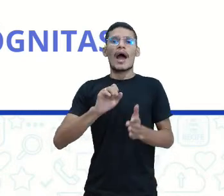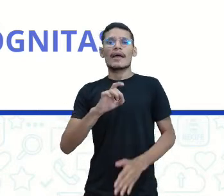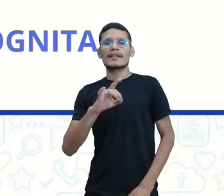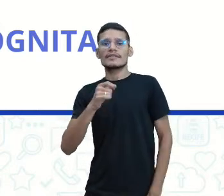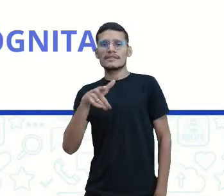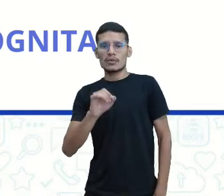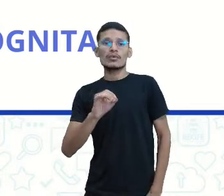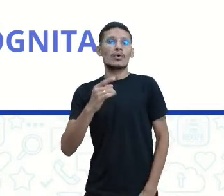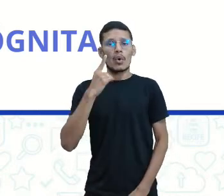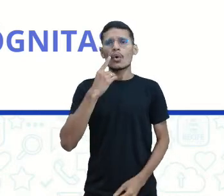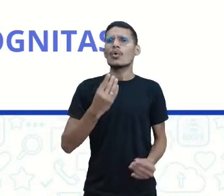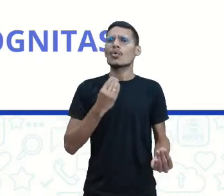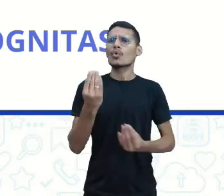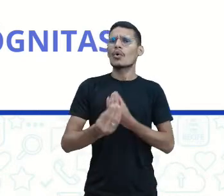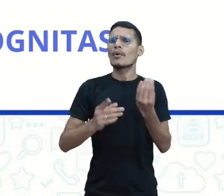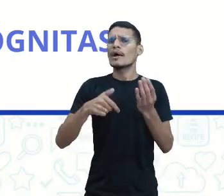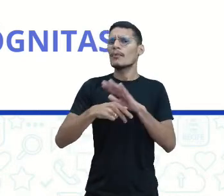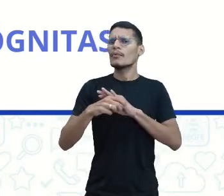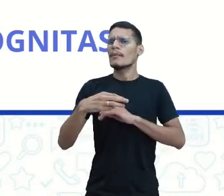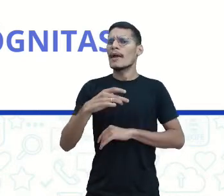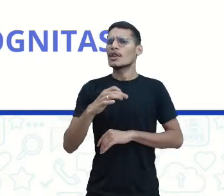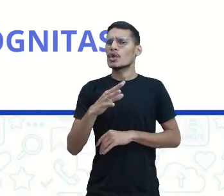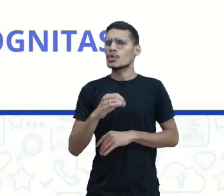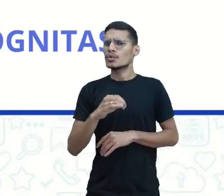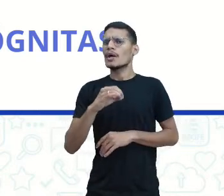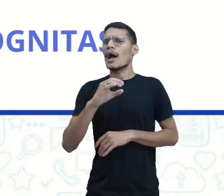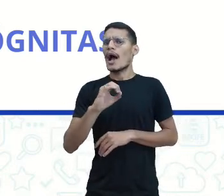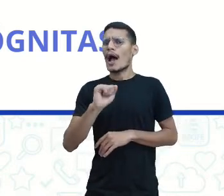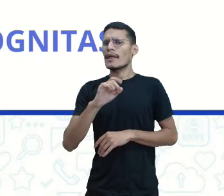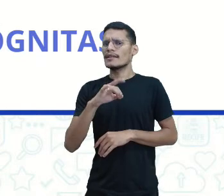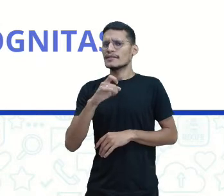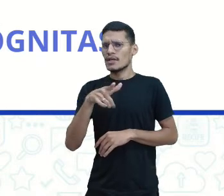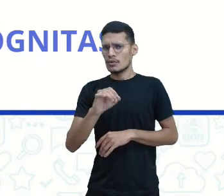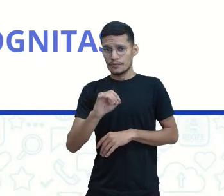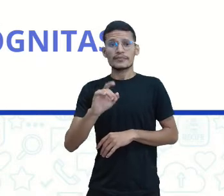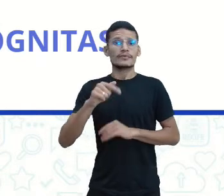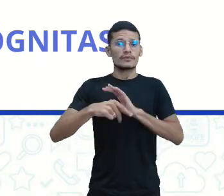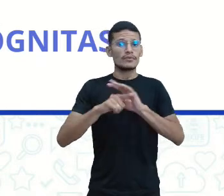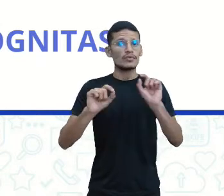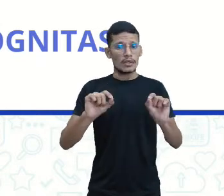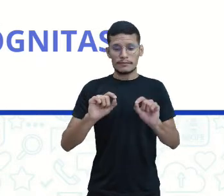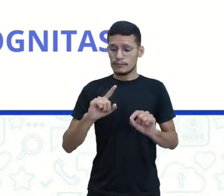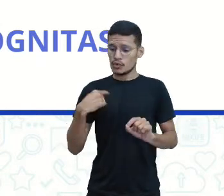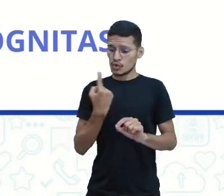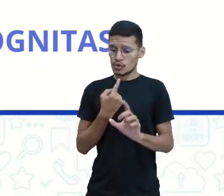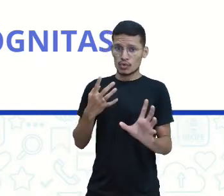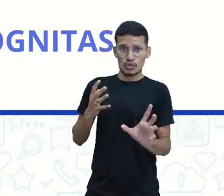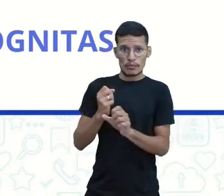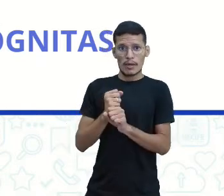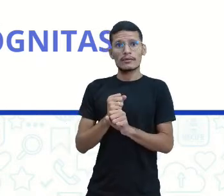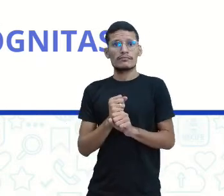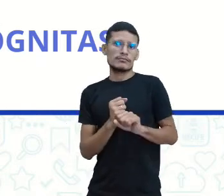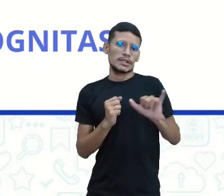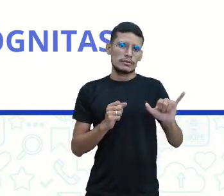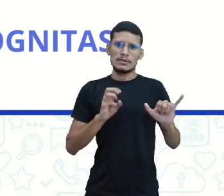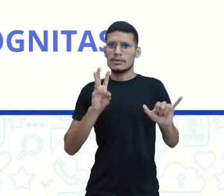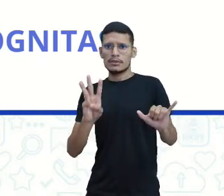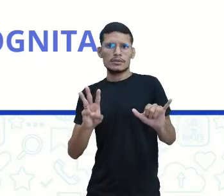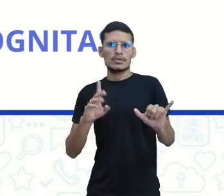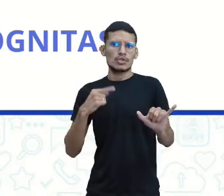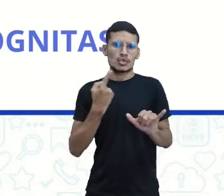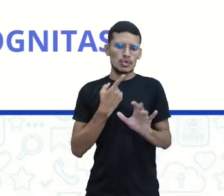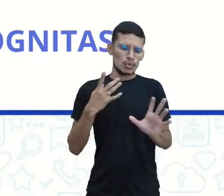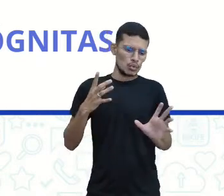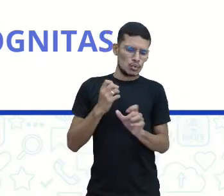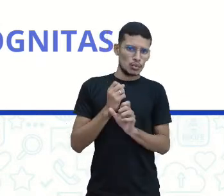que consiste esse método da adição? Consiste em, quando a gente somar essas duas equações, tá? Quando a